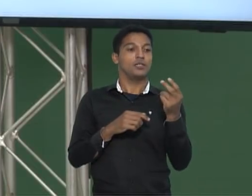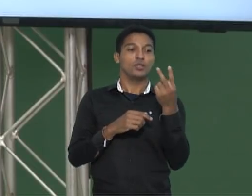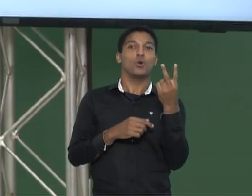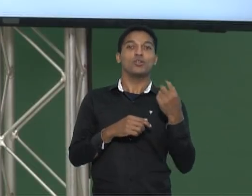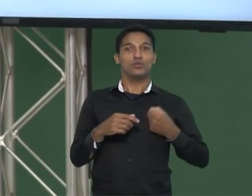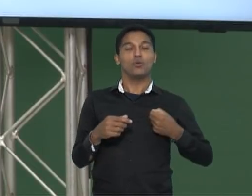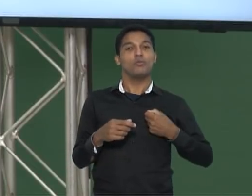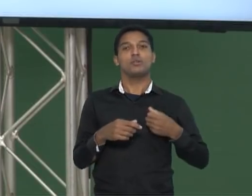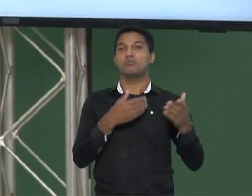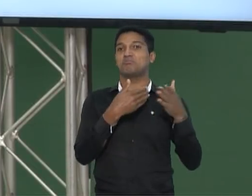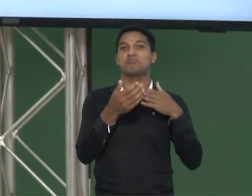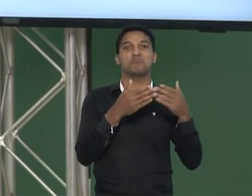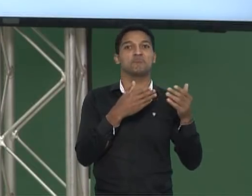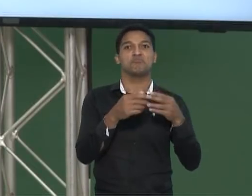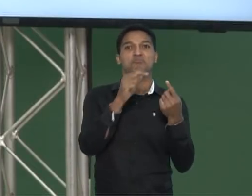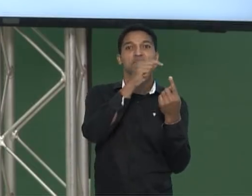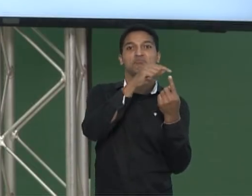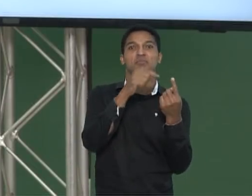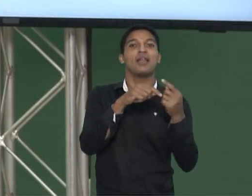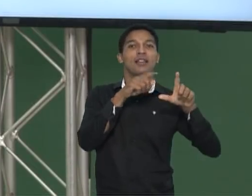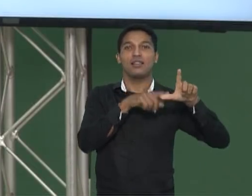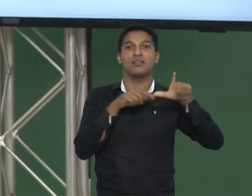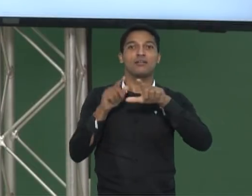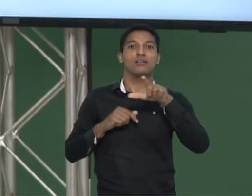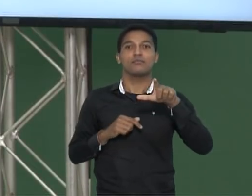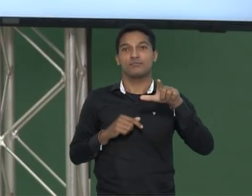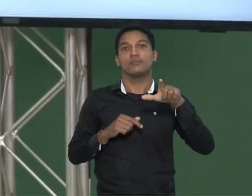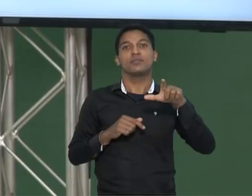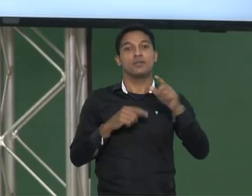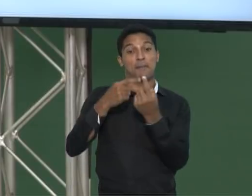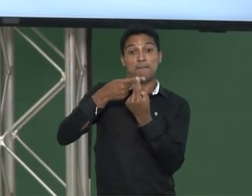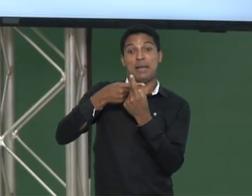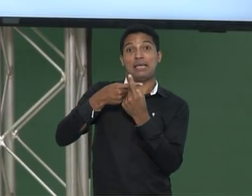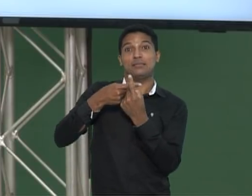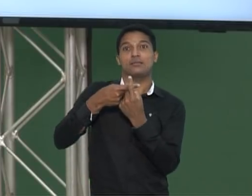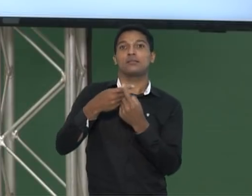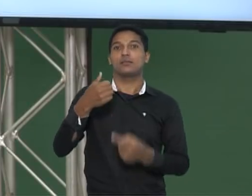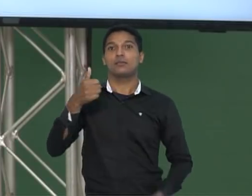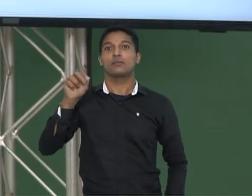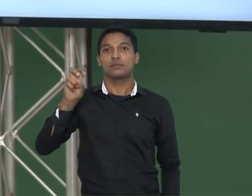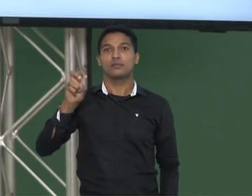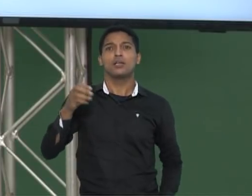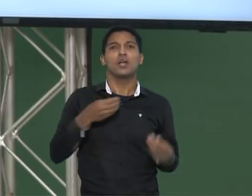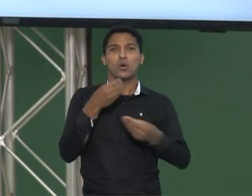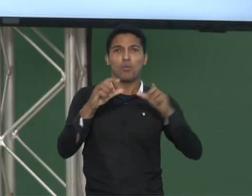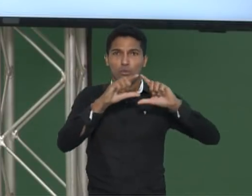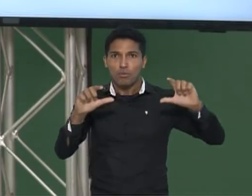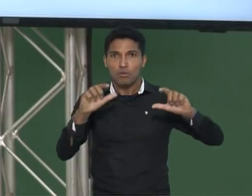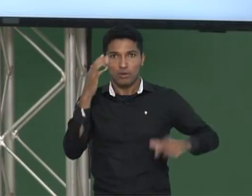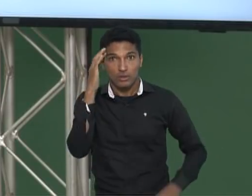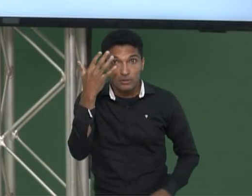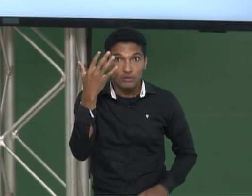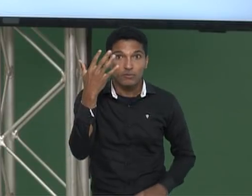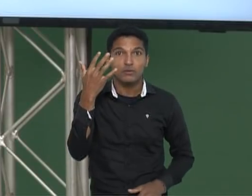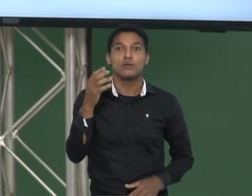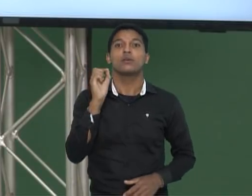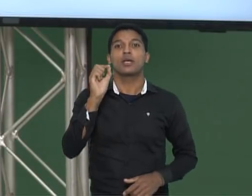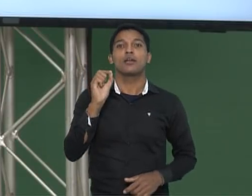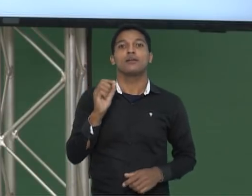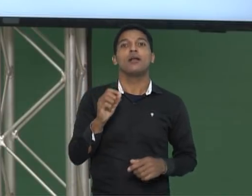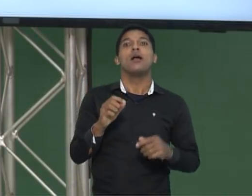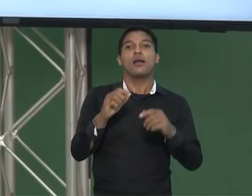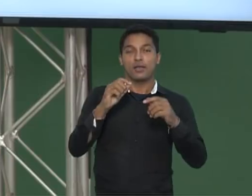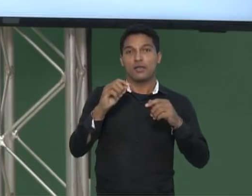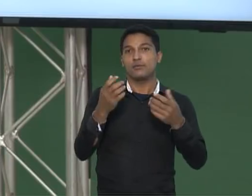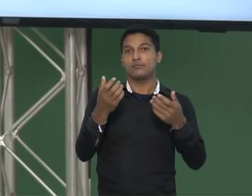que poderiam ser qualquer letras, mais 15. E como que iríamos resolver? Então, pelo produto